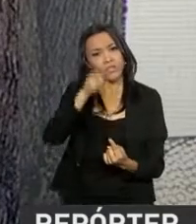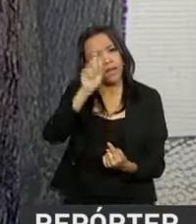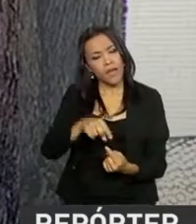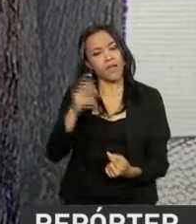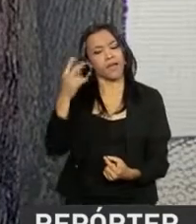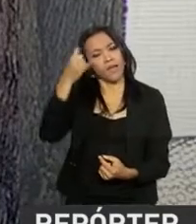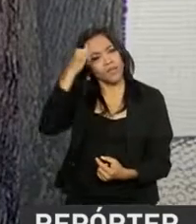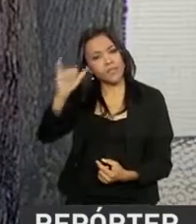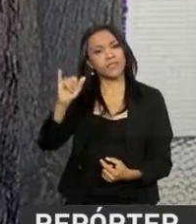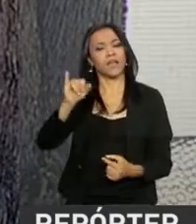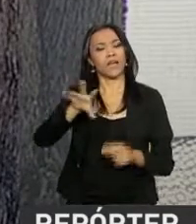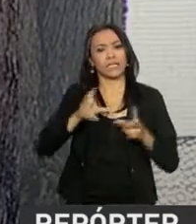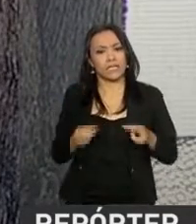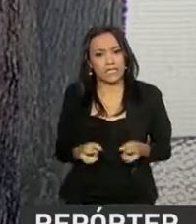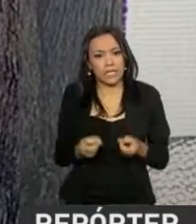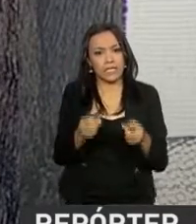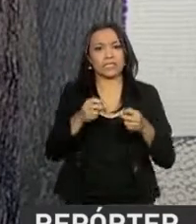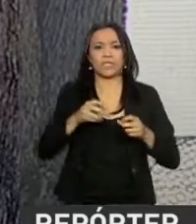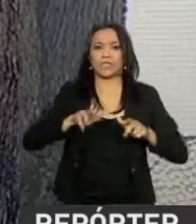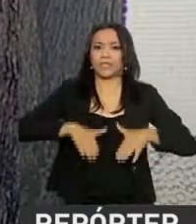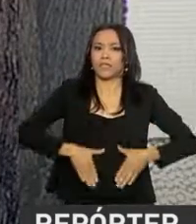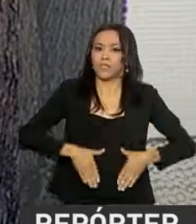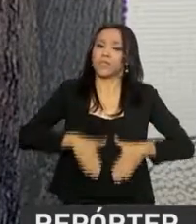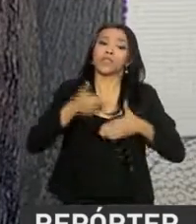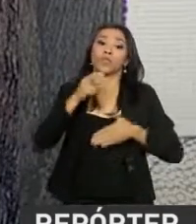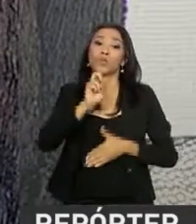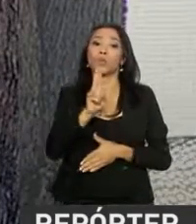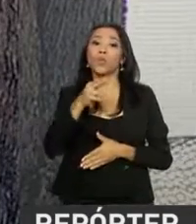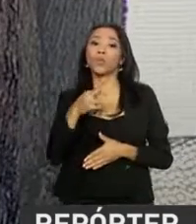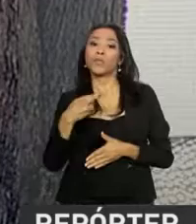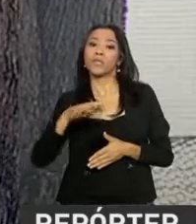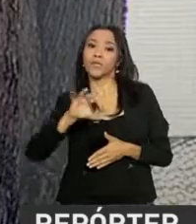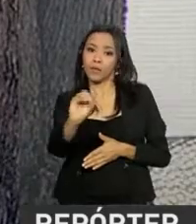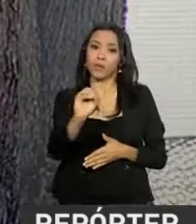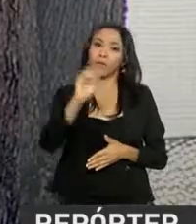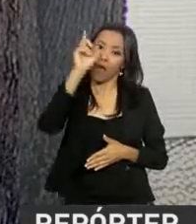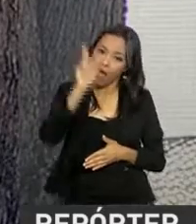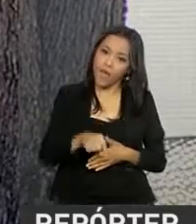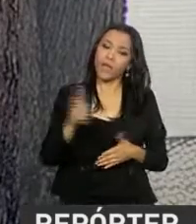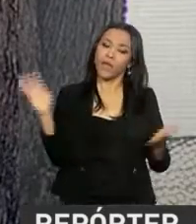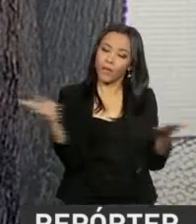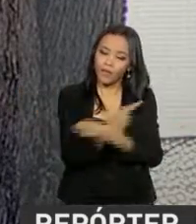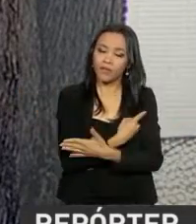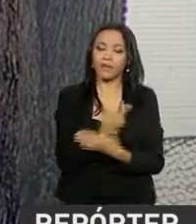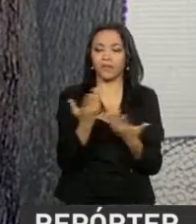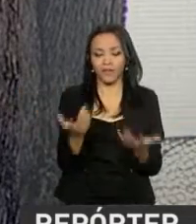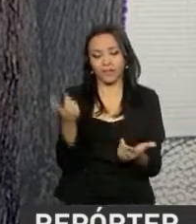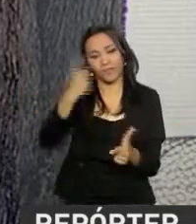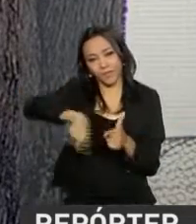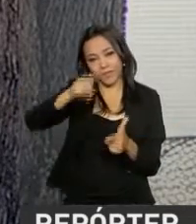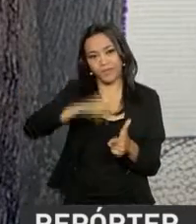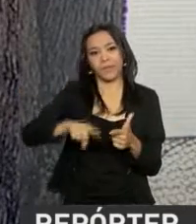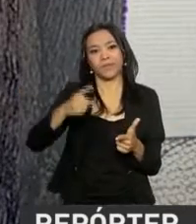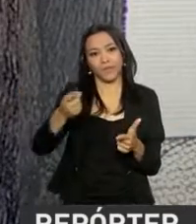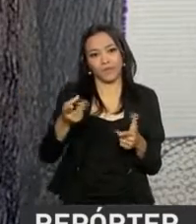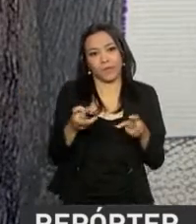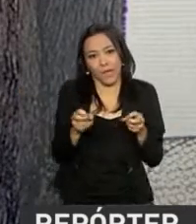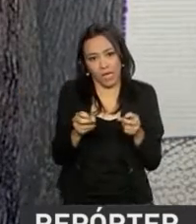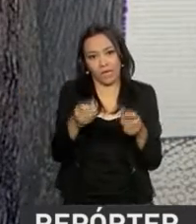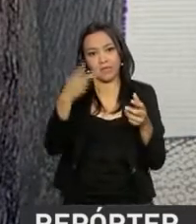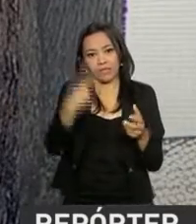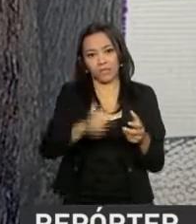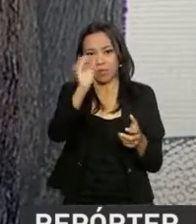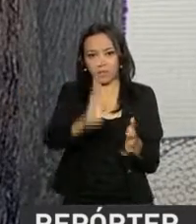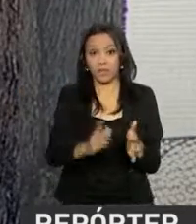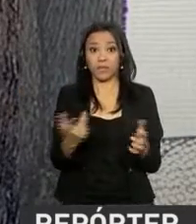prevenir o câncer no colo do útero, que é a quarta causa de morte de mulheres com câncer no